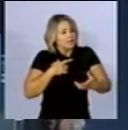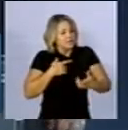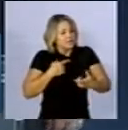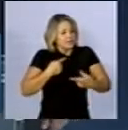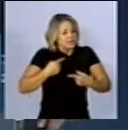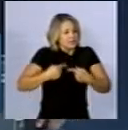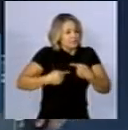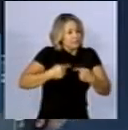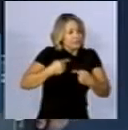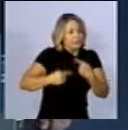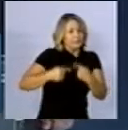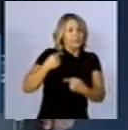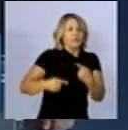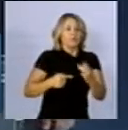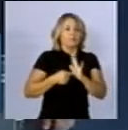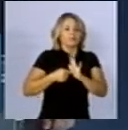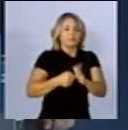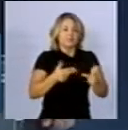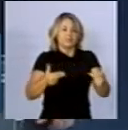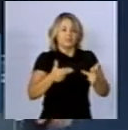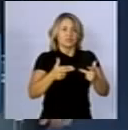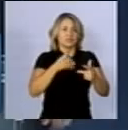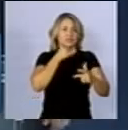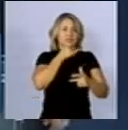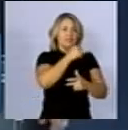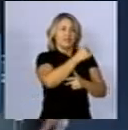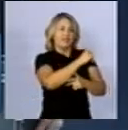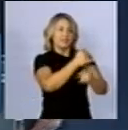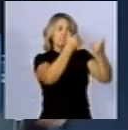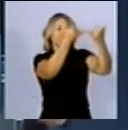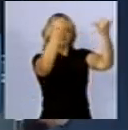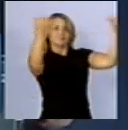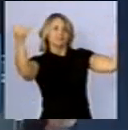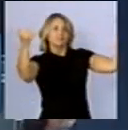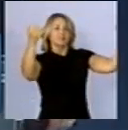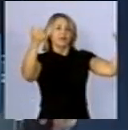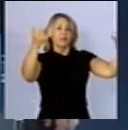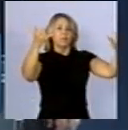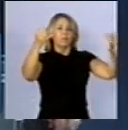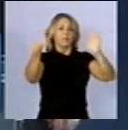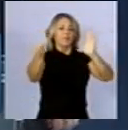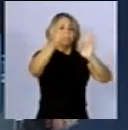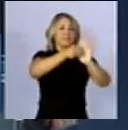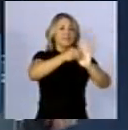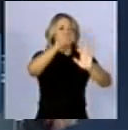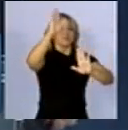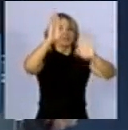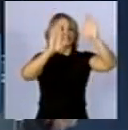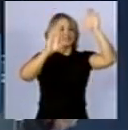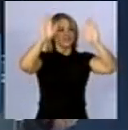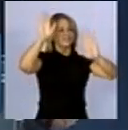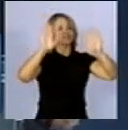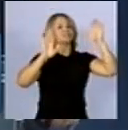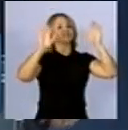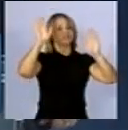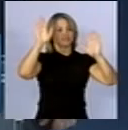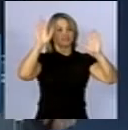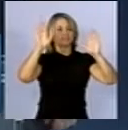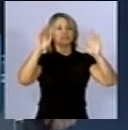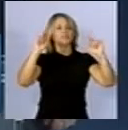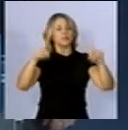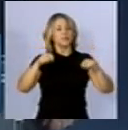e a as características da linha para as condições do edital, né? O edital ele é obrigado a cumprir, ele não pode, não pode